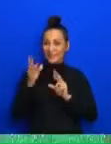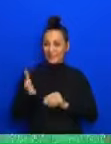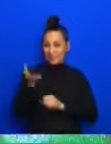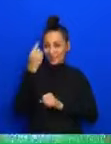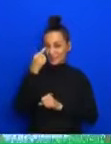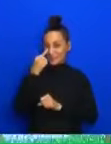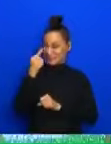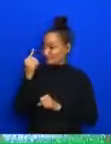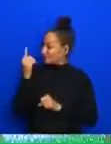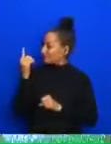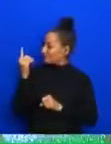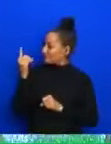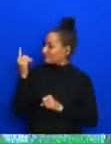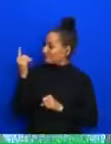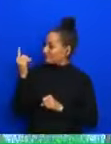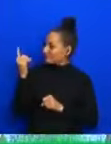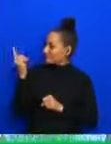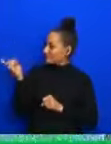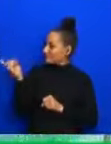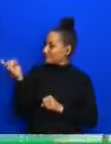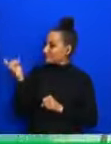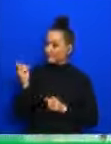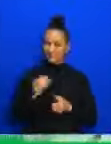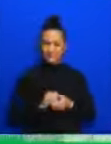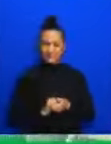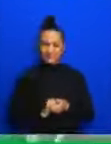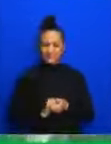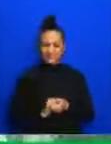Bolas posicionadas. Valendo!